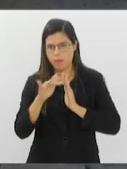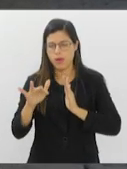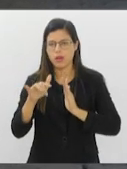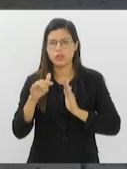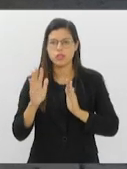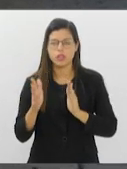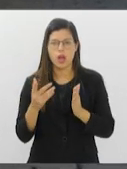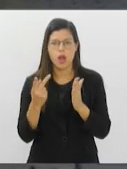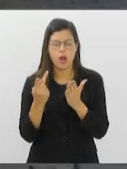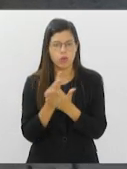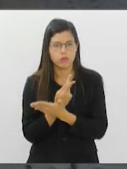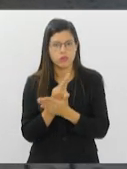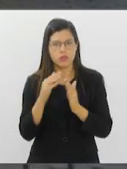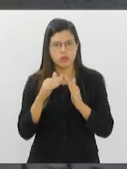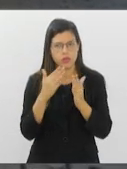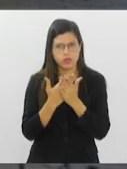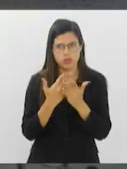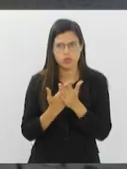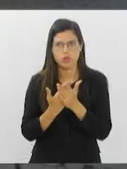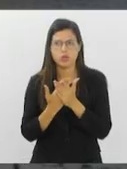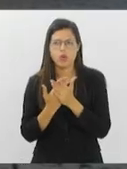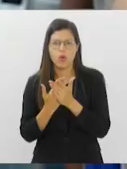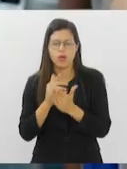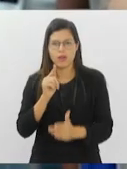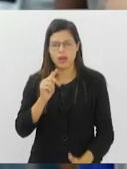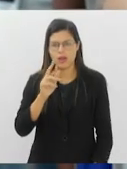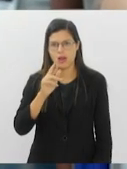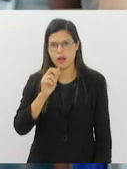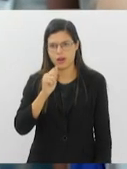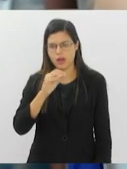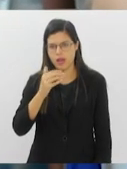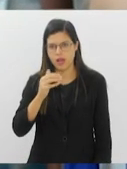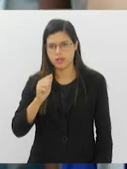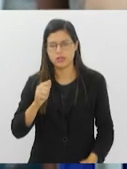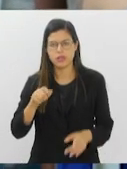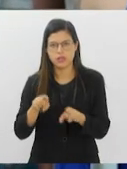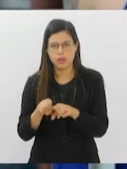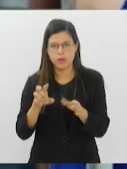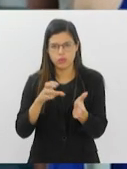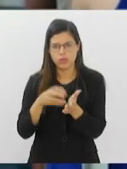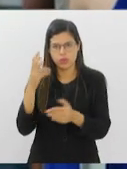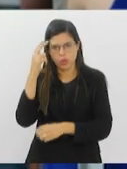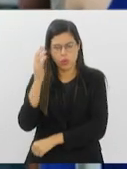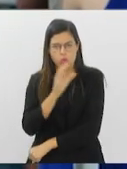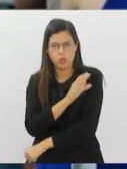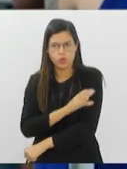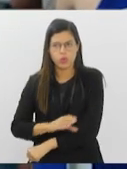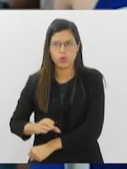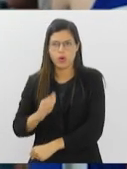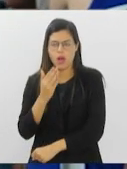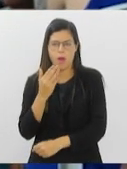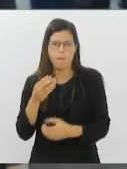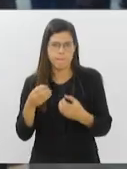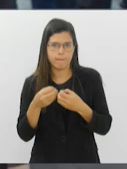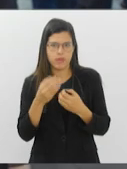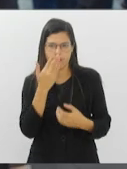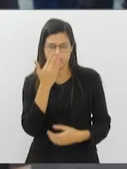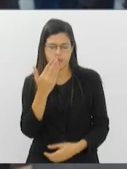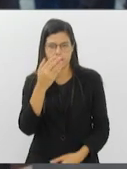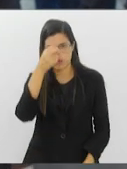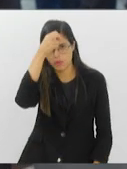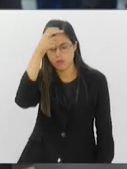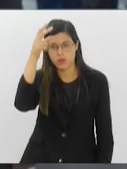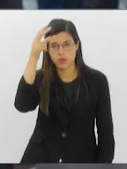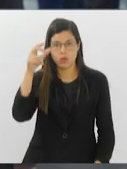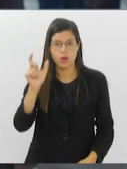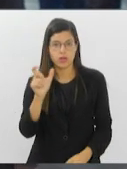Escola Municipal Graça Grijó, no bairro Vilar dos Teles, e no Centro Cultural Meritiense, em frente à sede da Prefeitura. O cartão